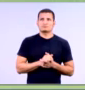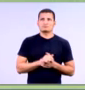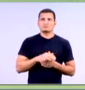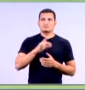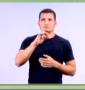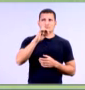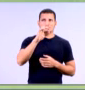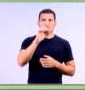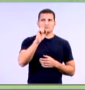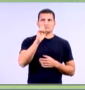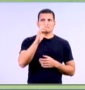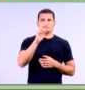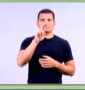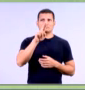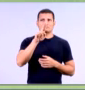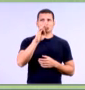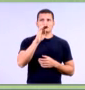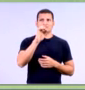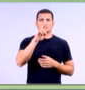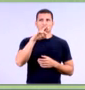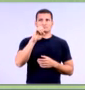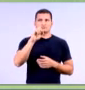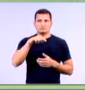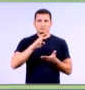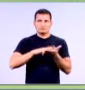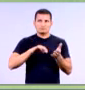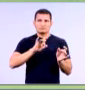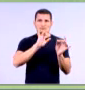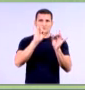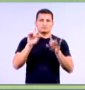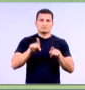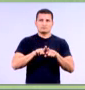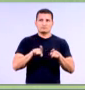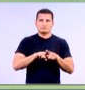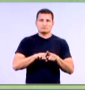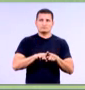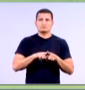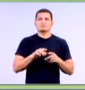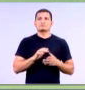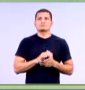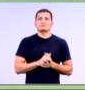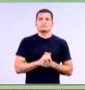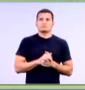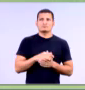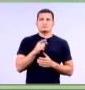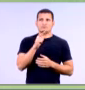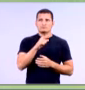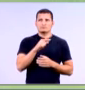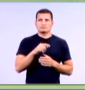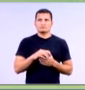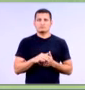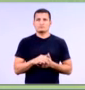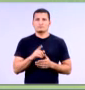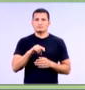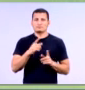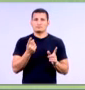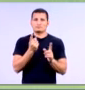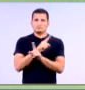Os destrutores são métodos especiais também, assim como construtores. E ele é uma antítese, né, do